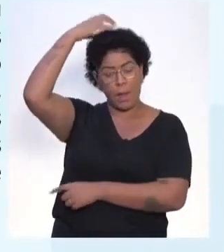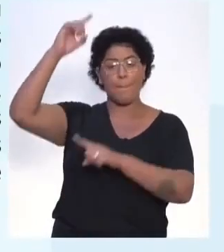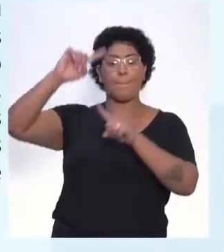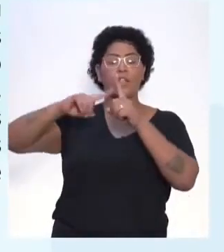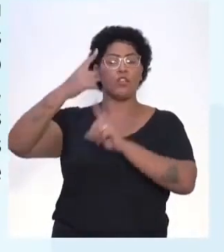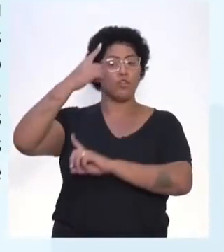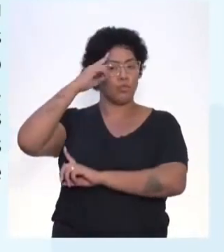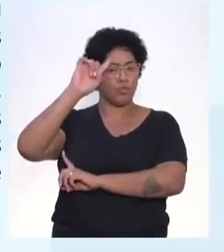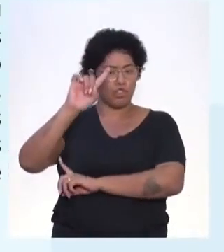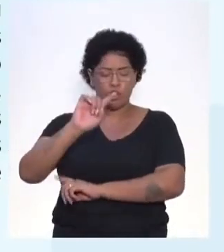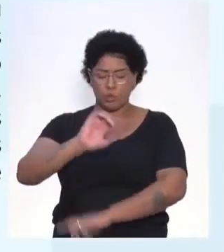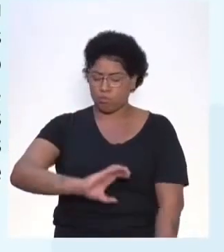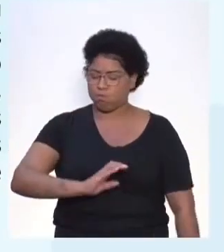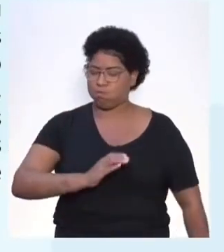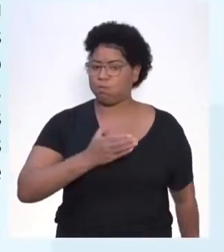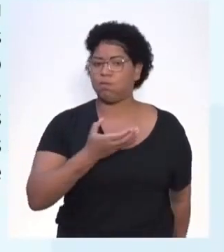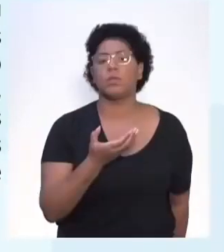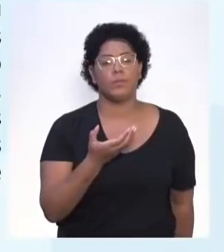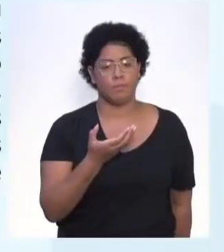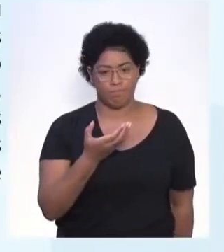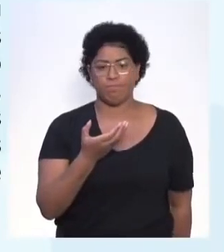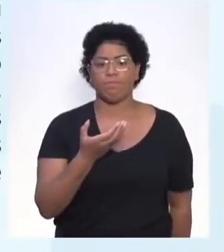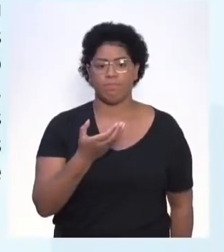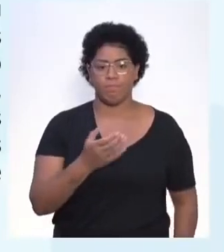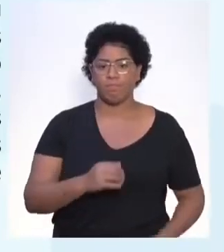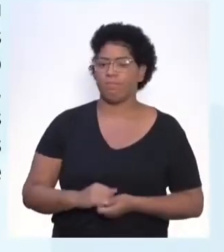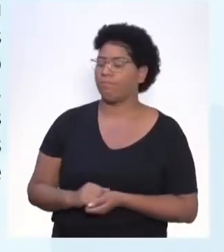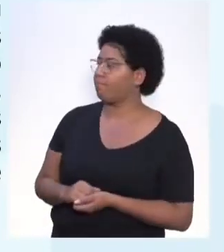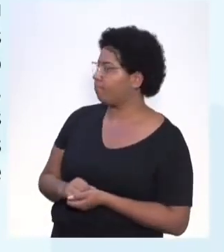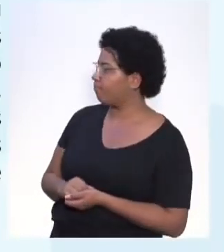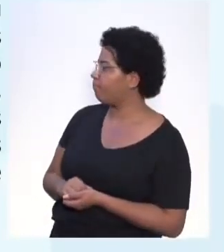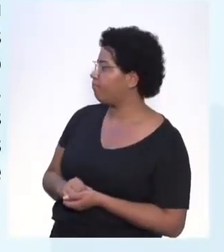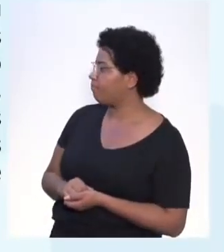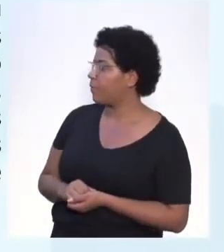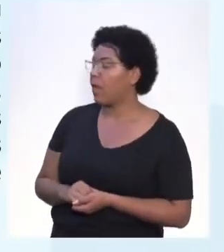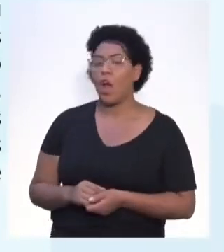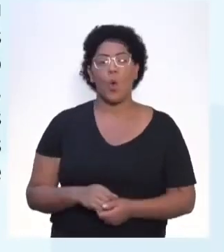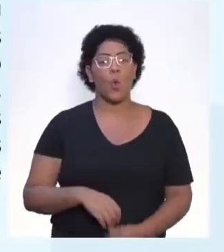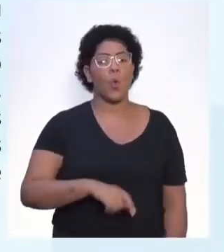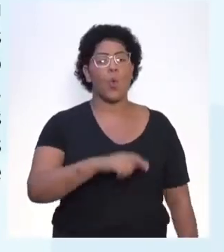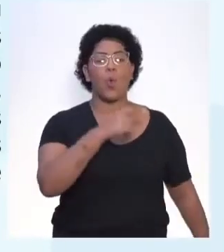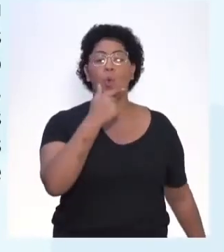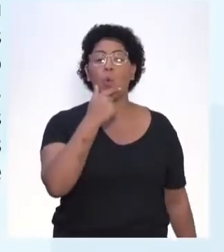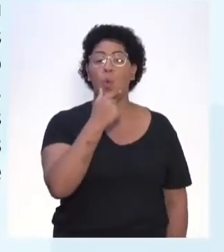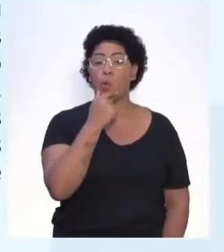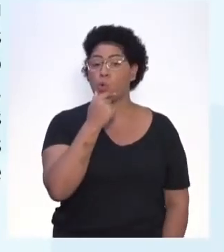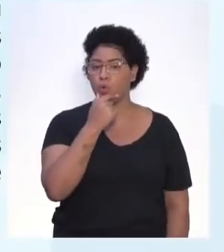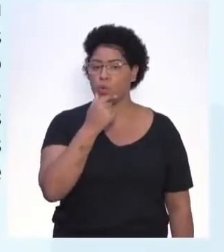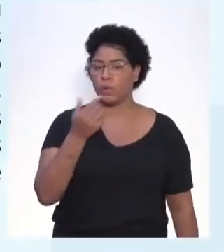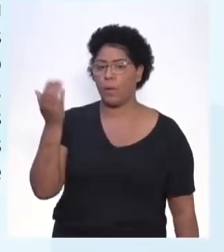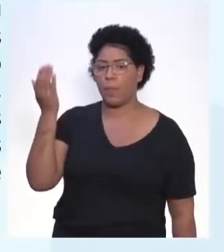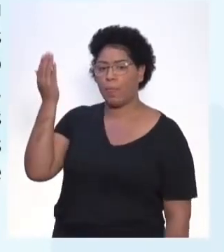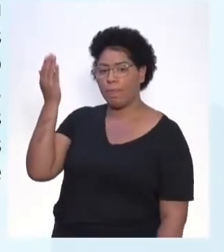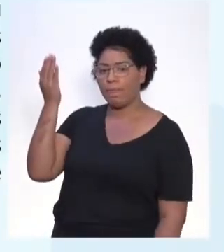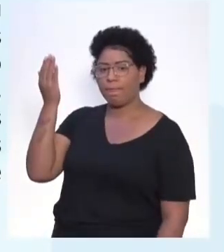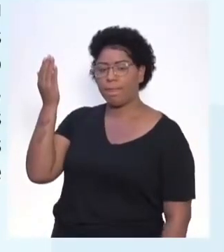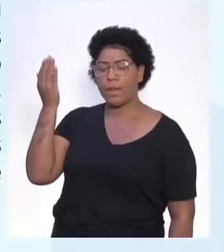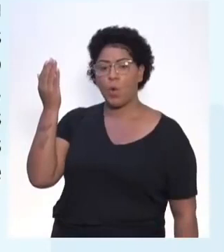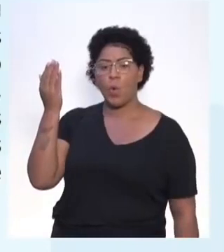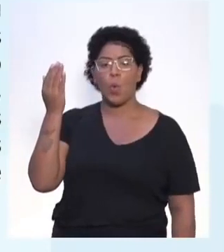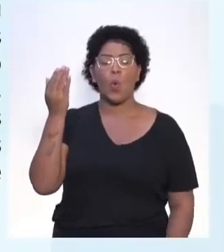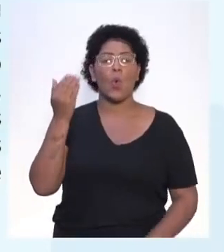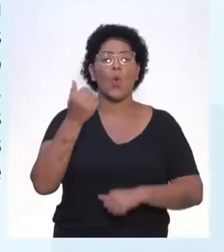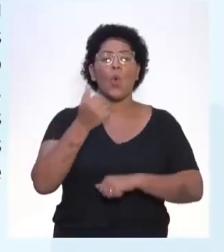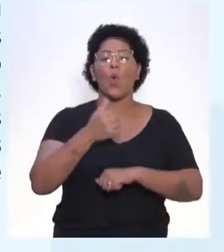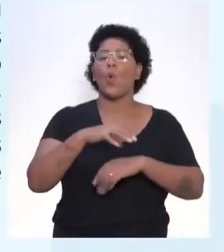de Osei Tutu, Okonfo Anokie e Opoku Are I, os chefes não